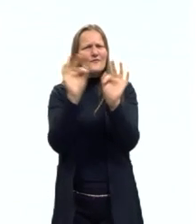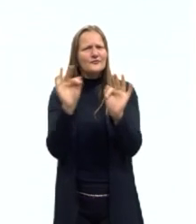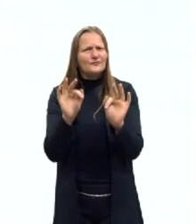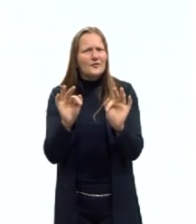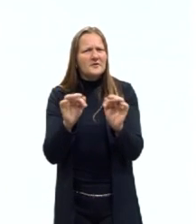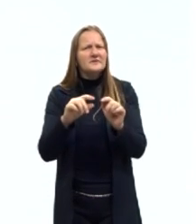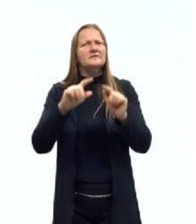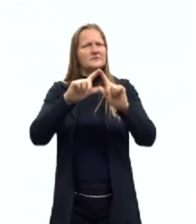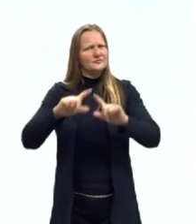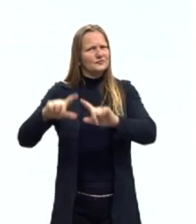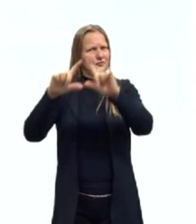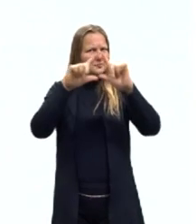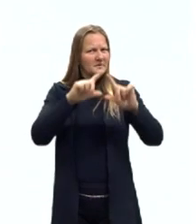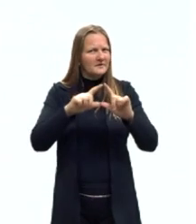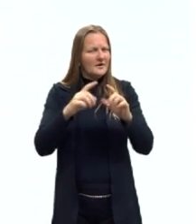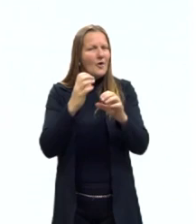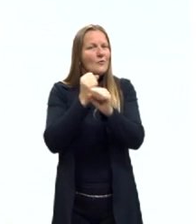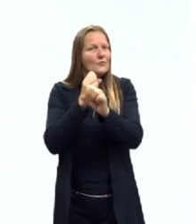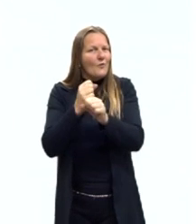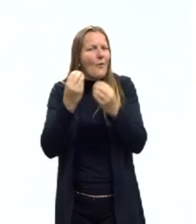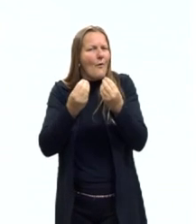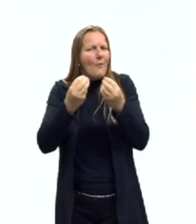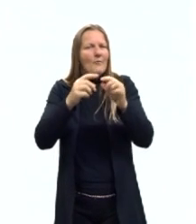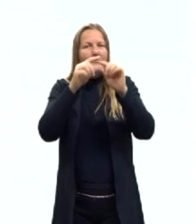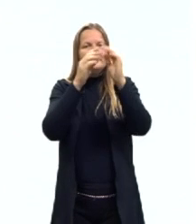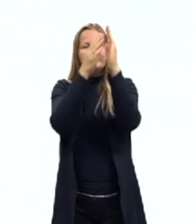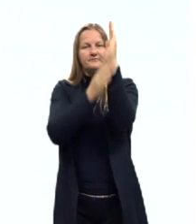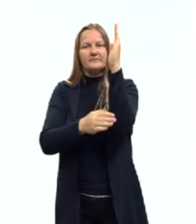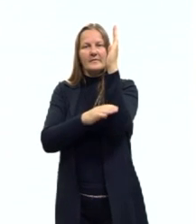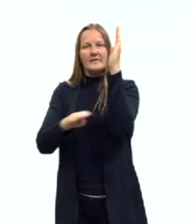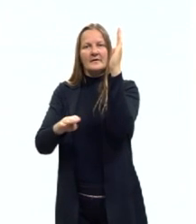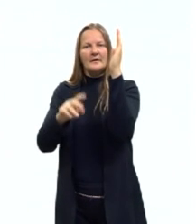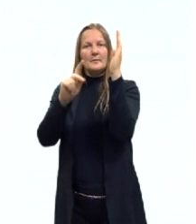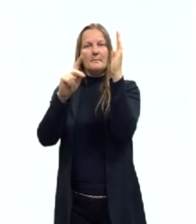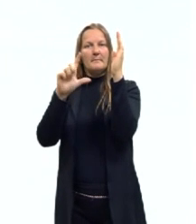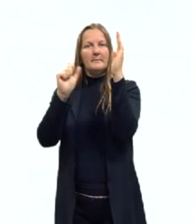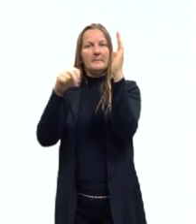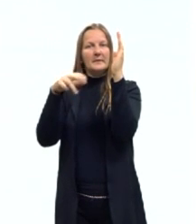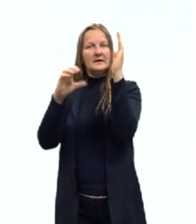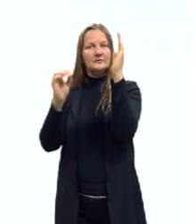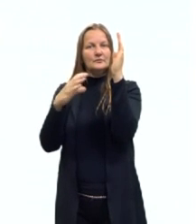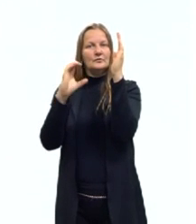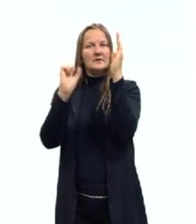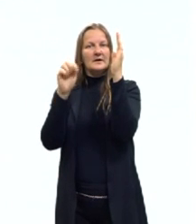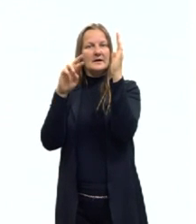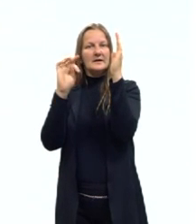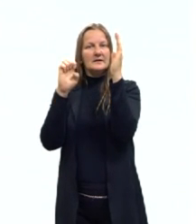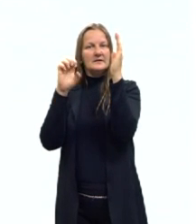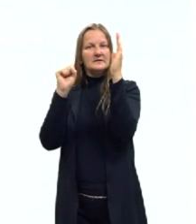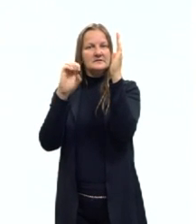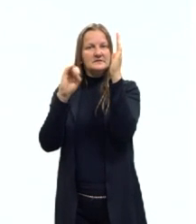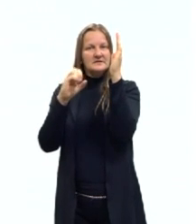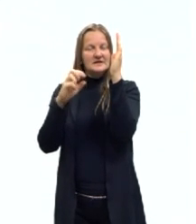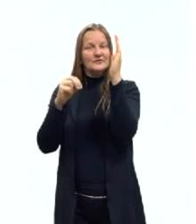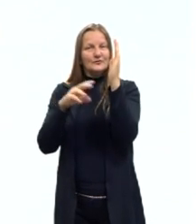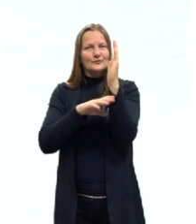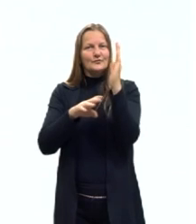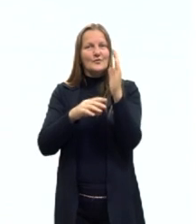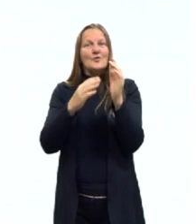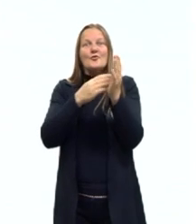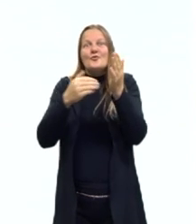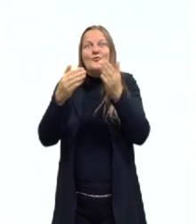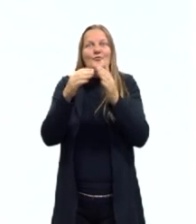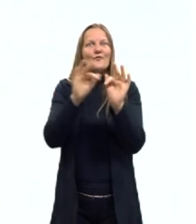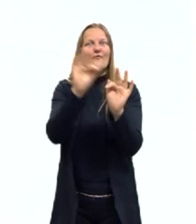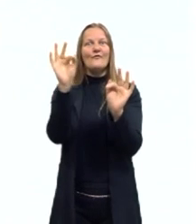trigonométricas plano cartesiano né Todas aquelas funções envolvendo a trigonometria Esse